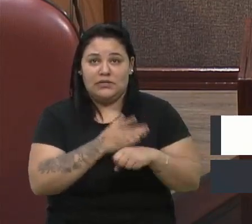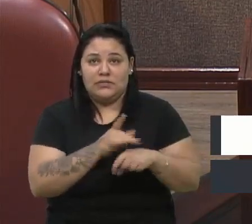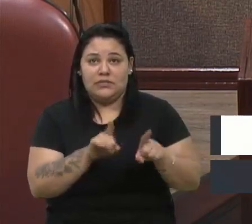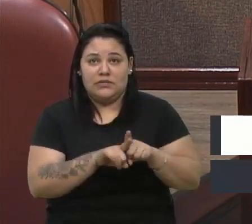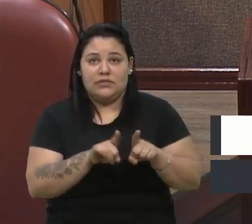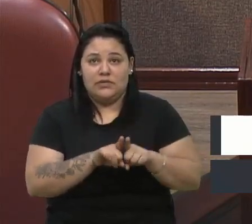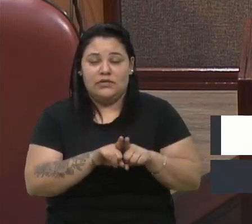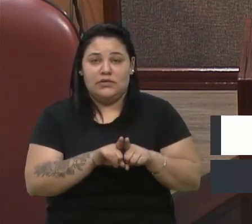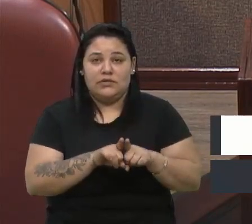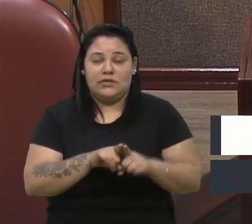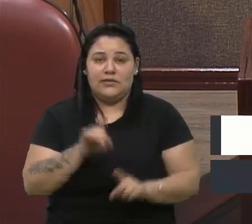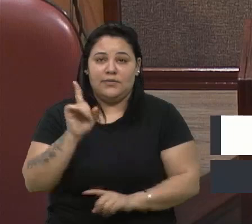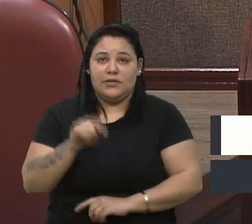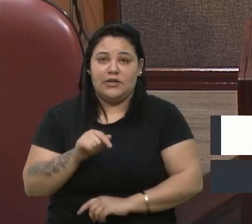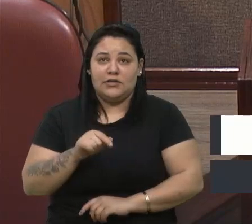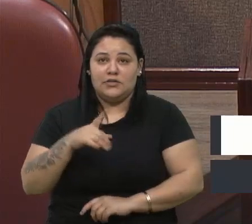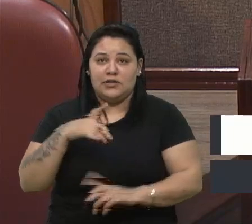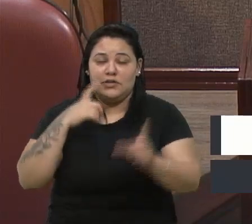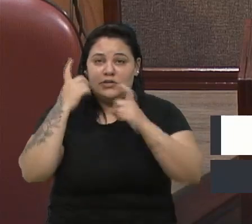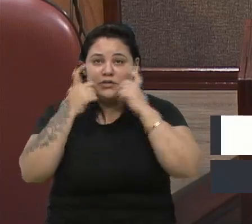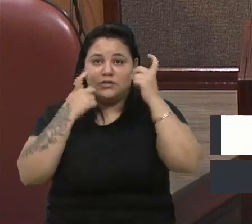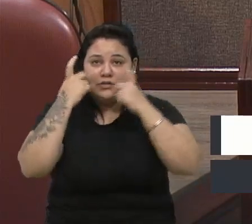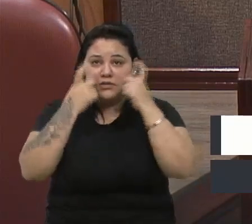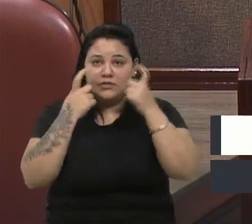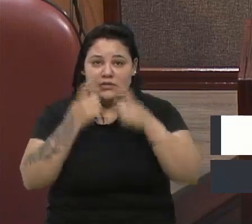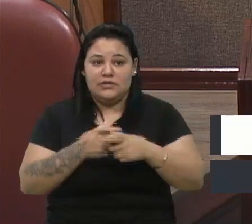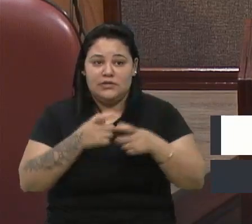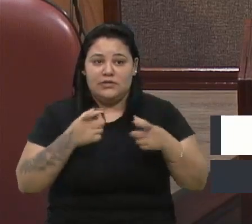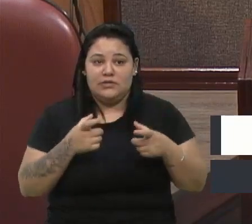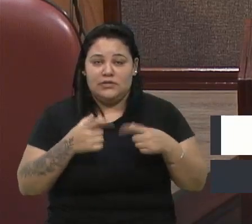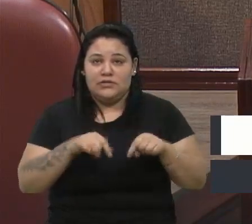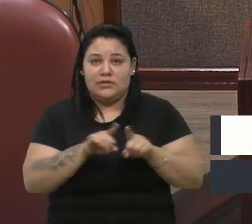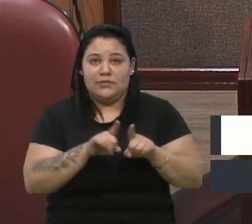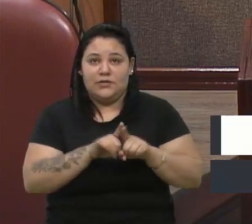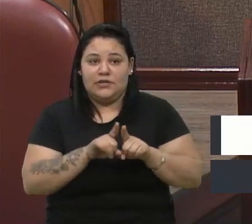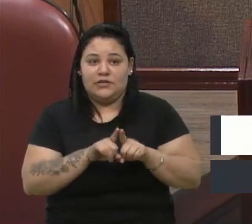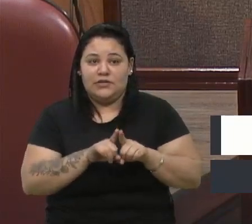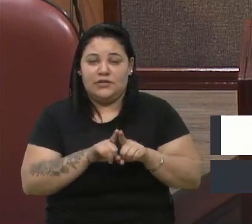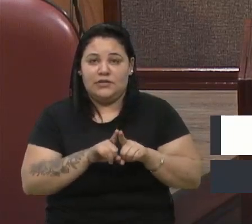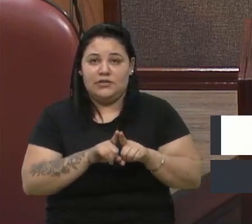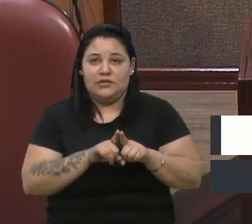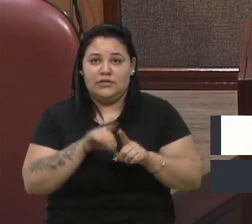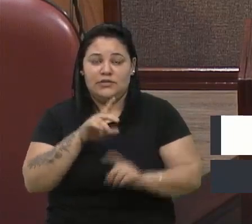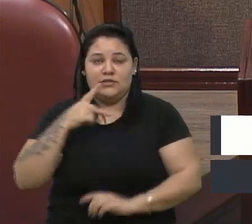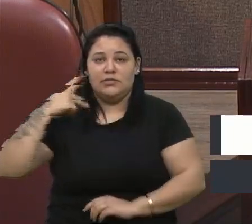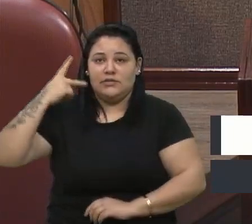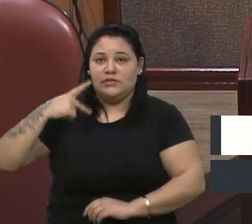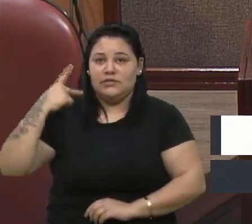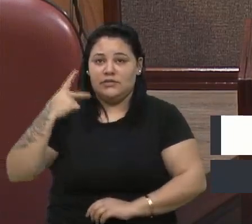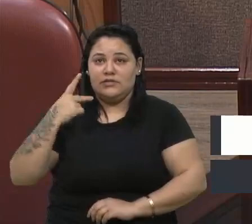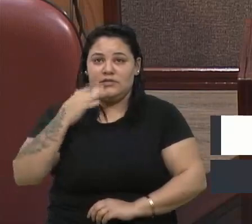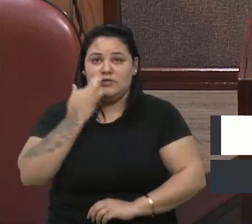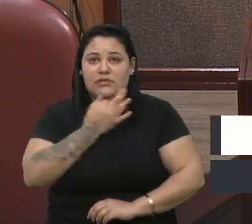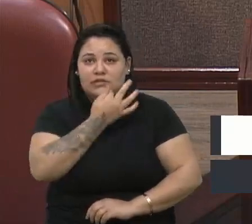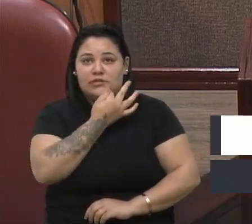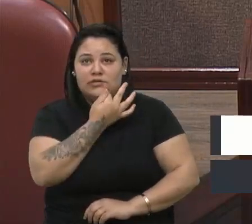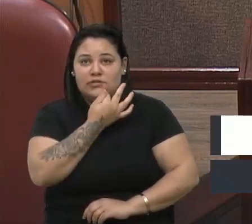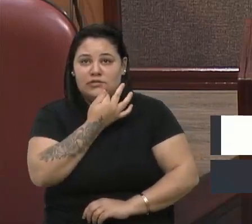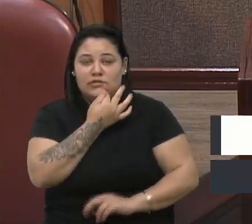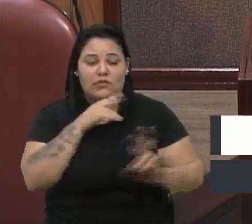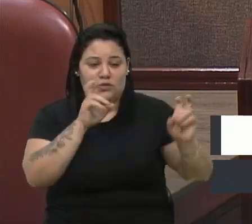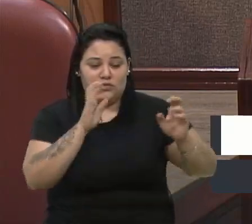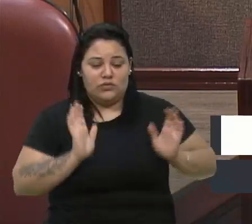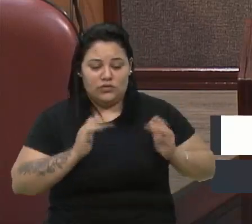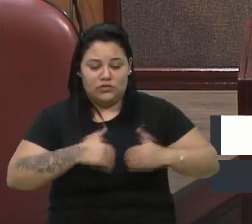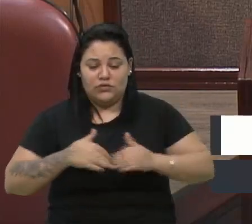há uma preocupação muito grande com relação a... Tá, mas vereadora Tati, se a senhora não se eleger, a pauta do autismo na Câmara